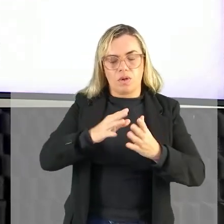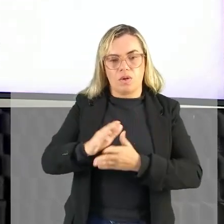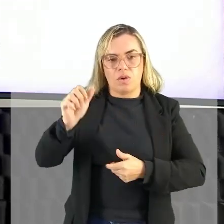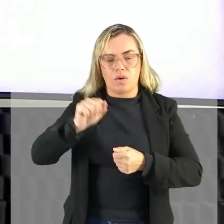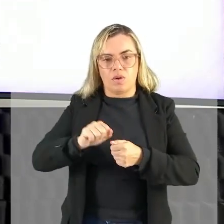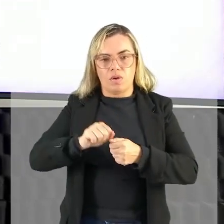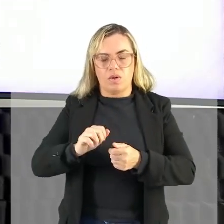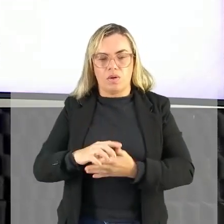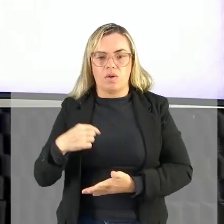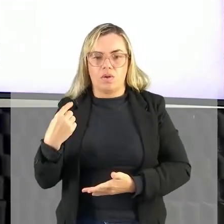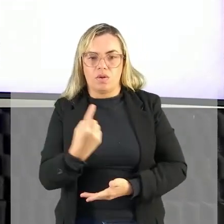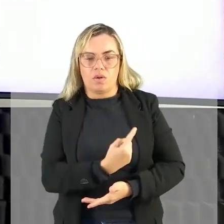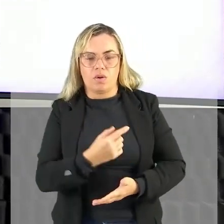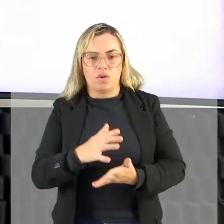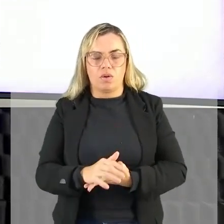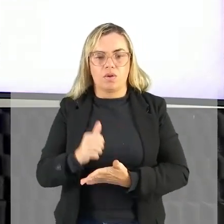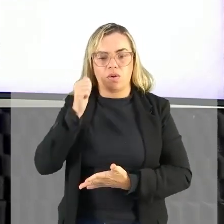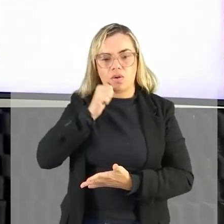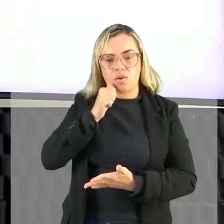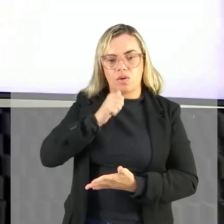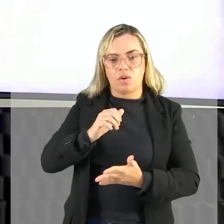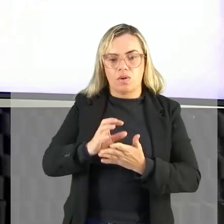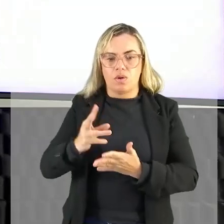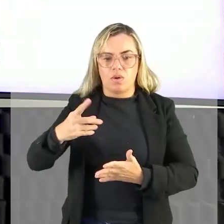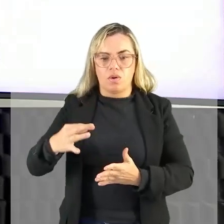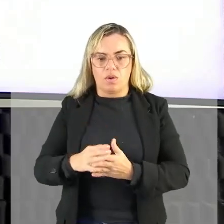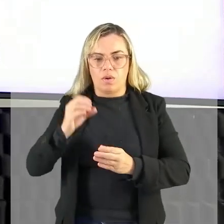de nós, mulheres, um mosaico, certo?